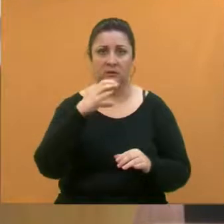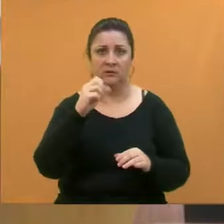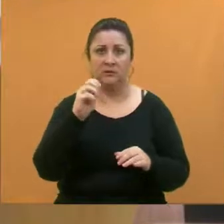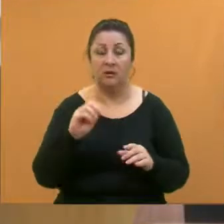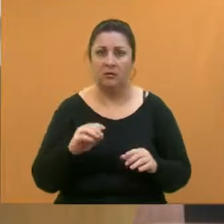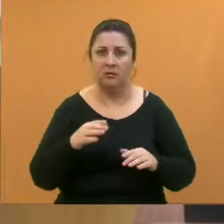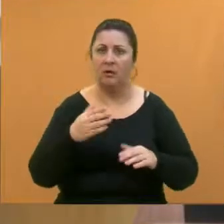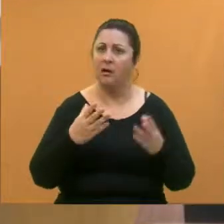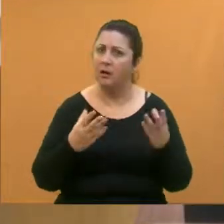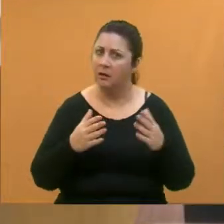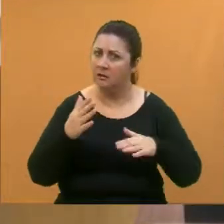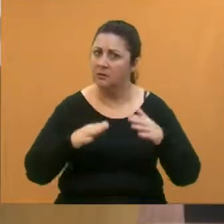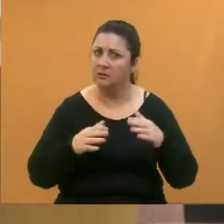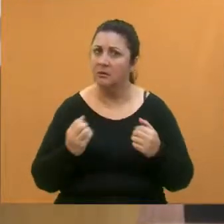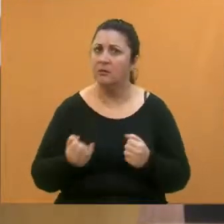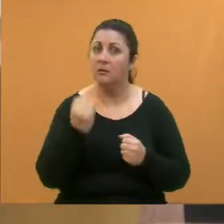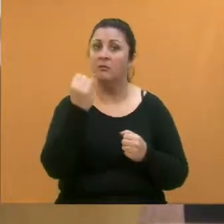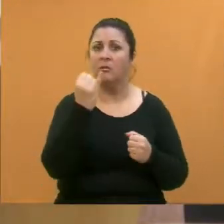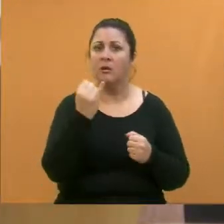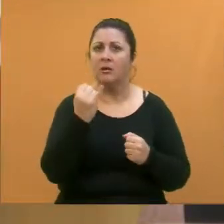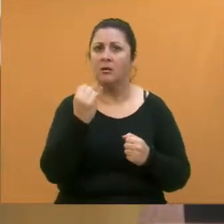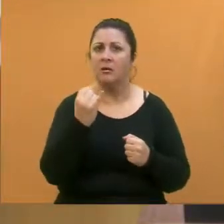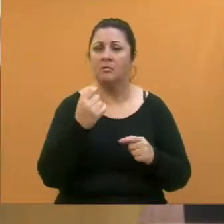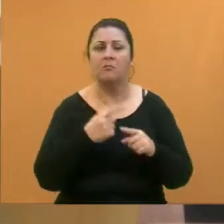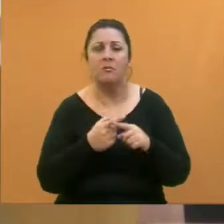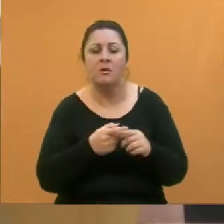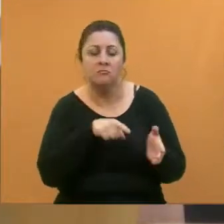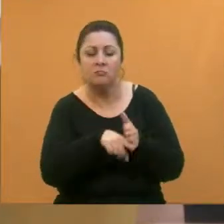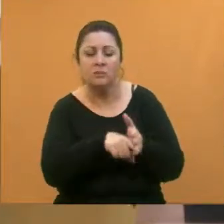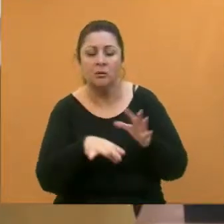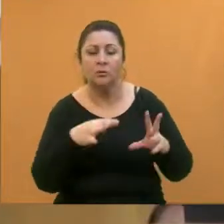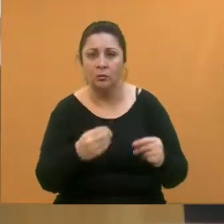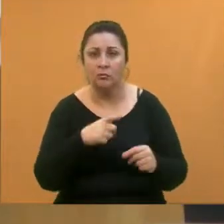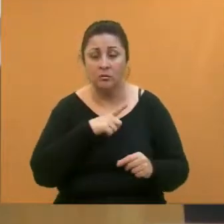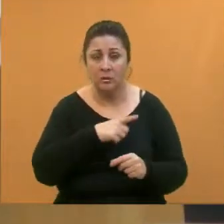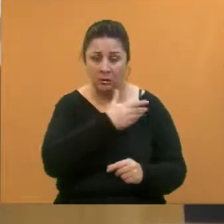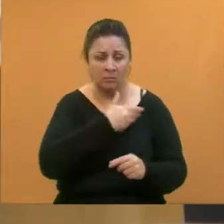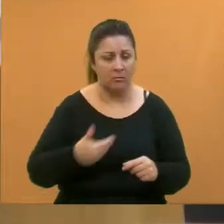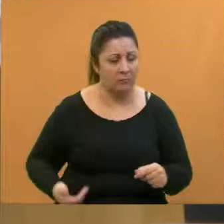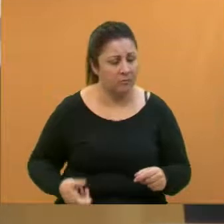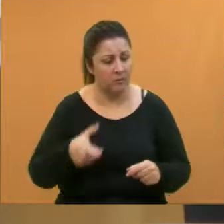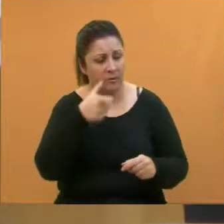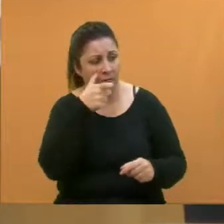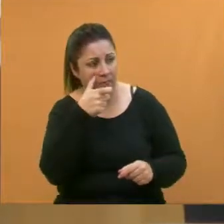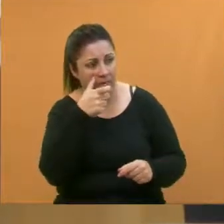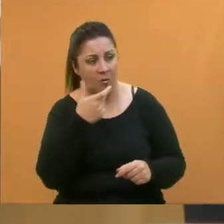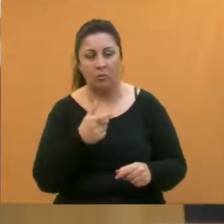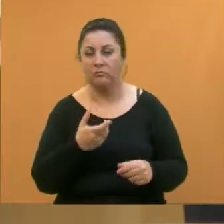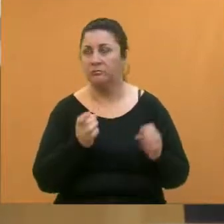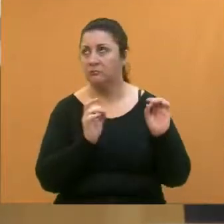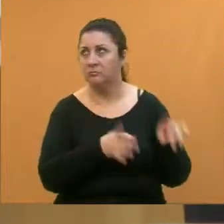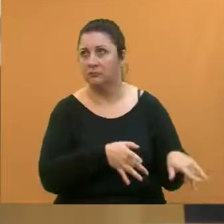muito importante para os governos. E tem governos que se atentam a isso, e outros não.